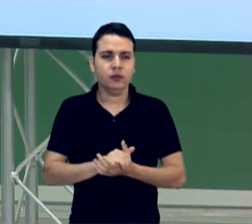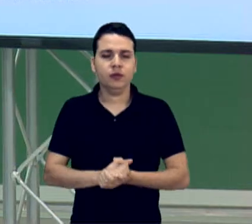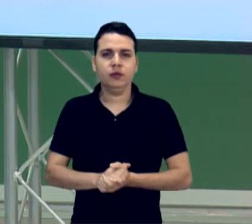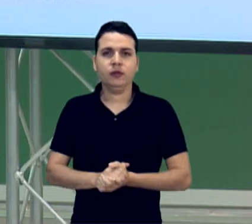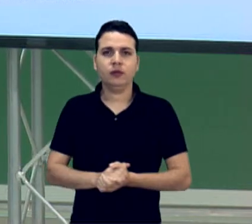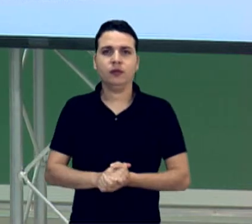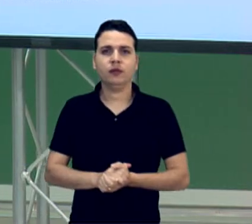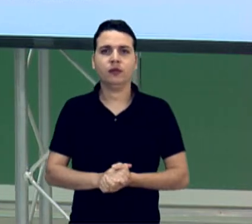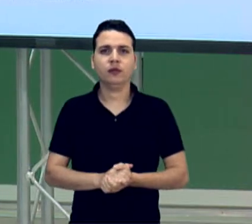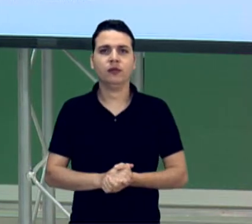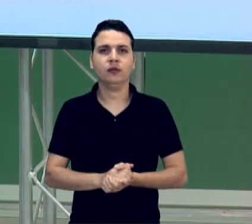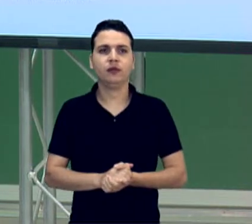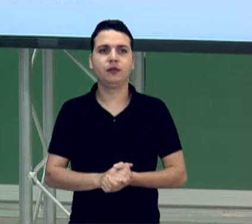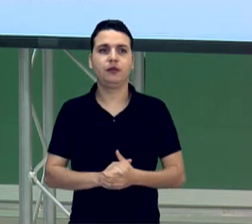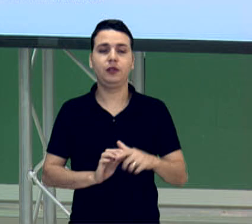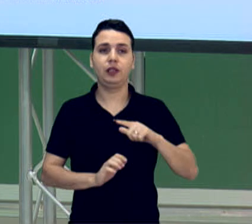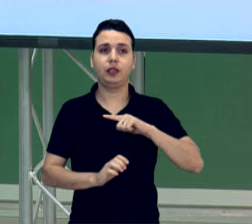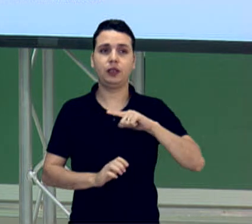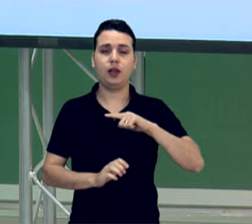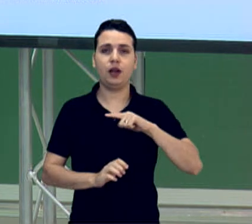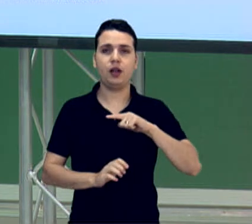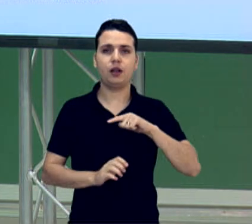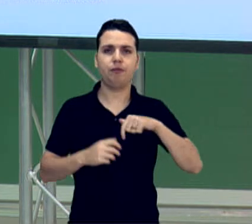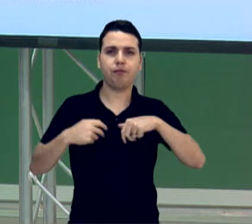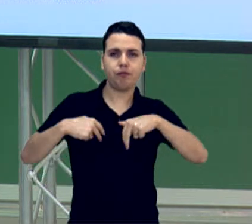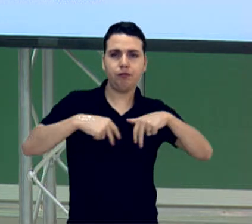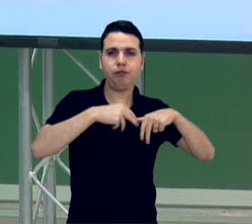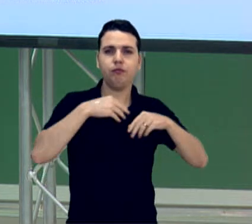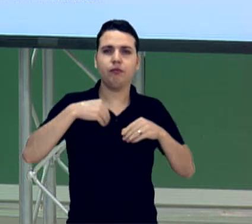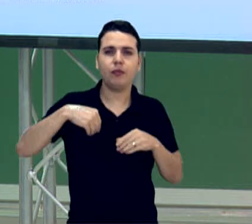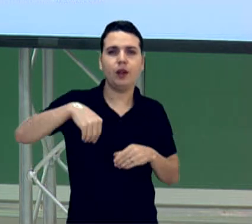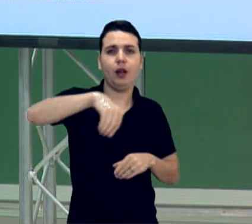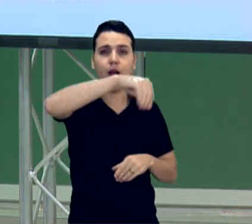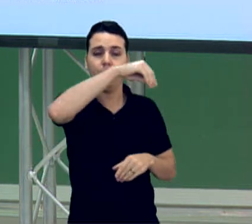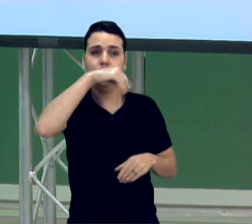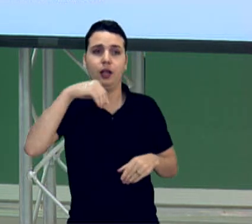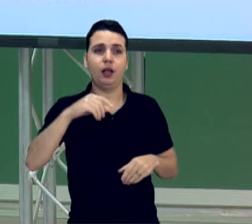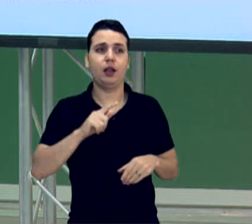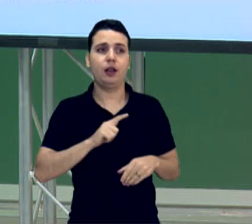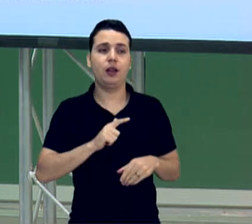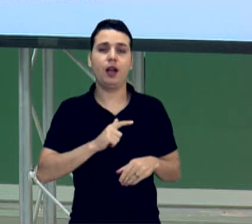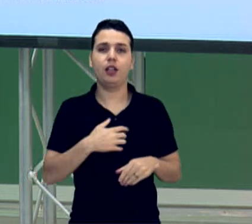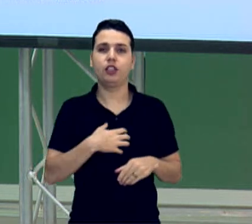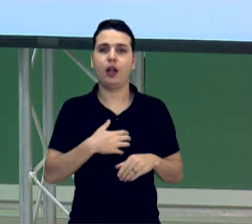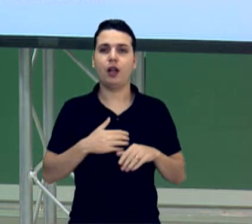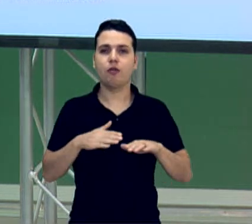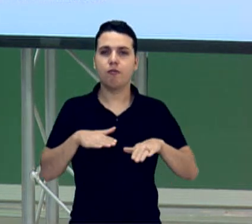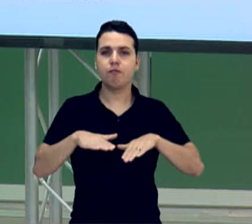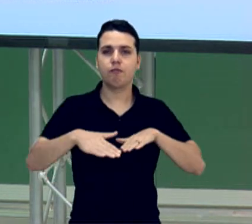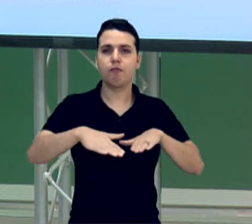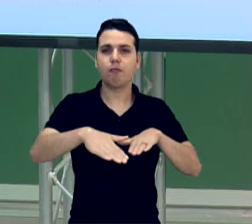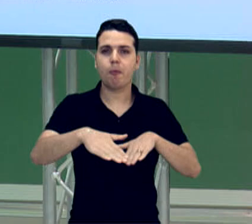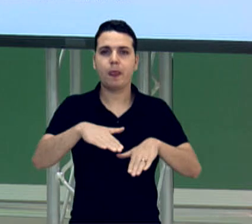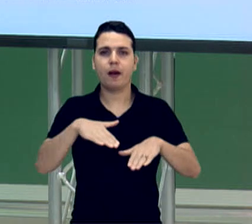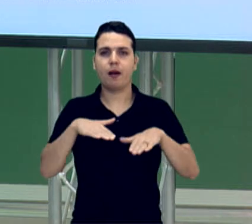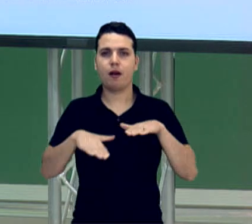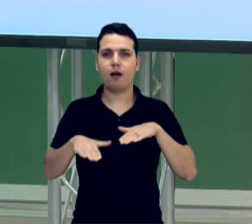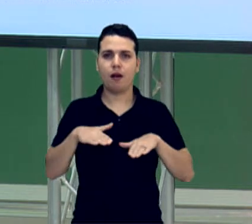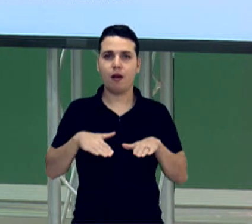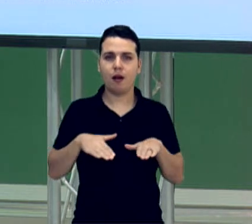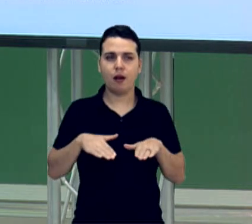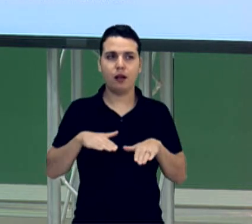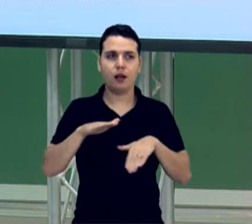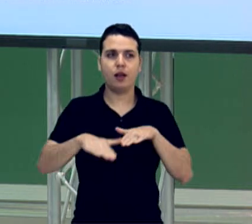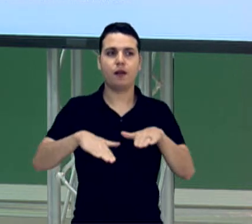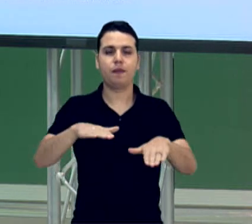muitas pegadas, muito giro, né? Muita questão de avanço, de retorno. Tem